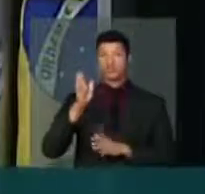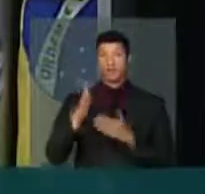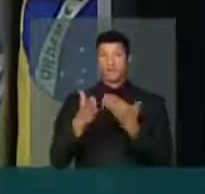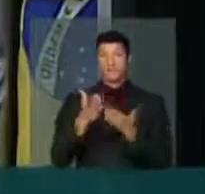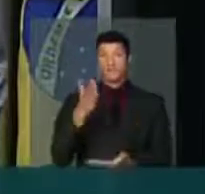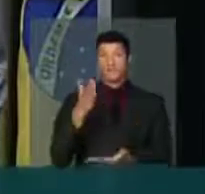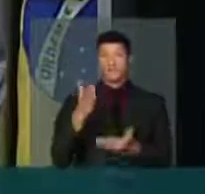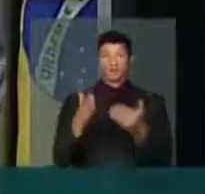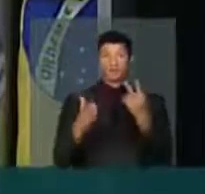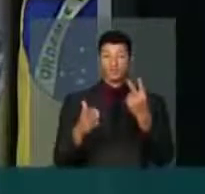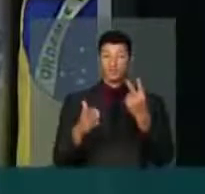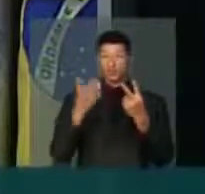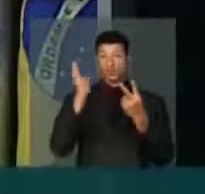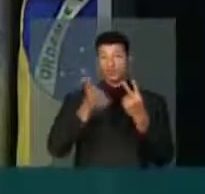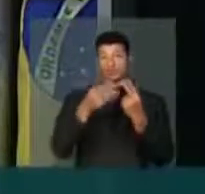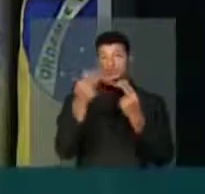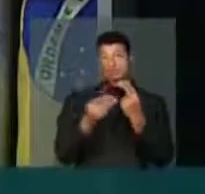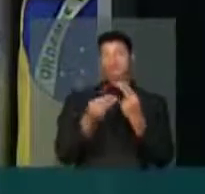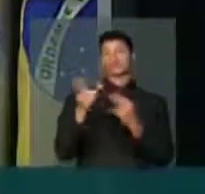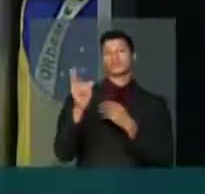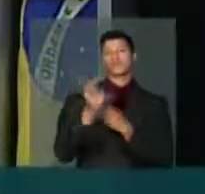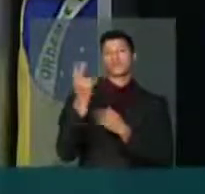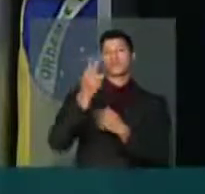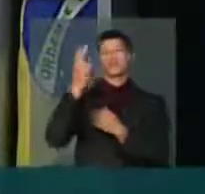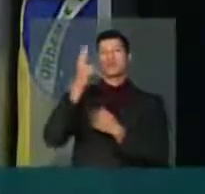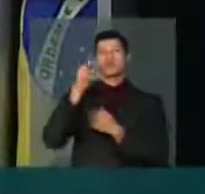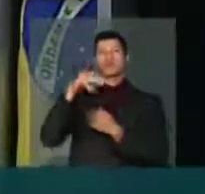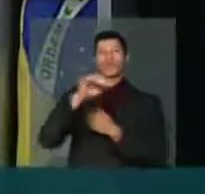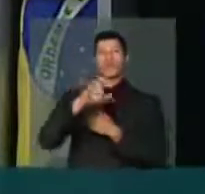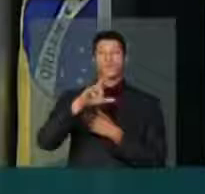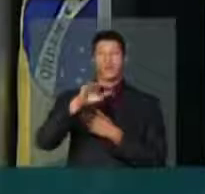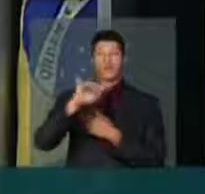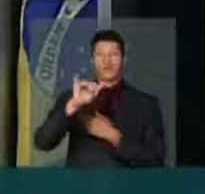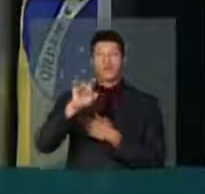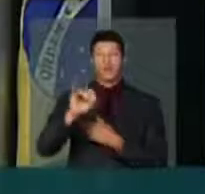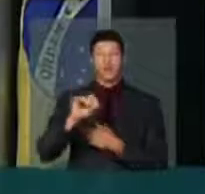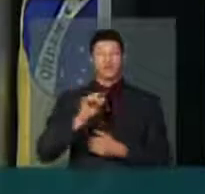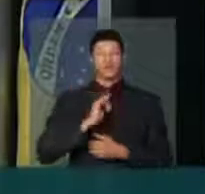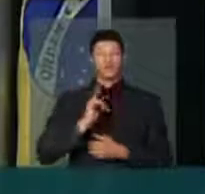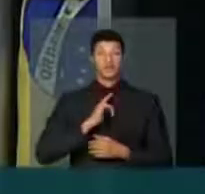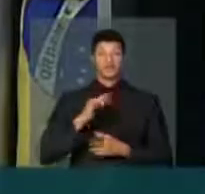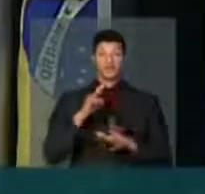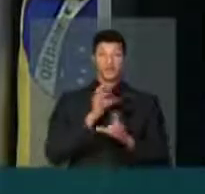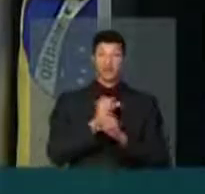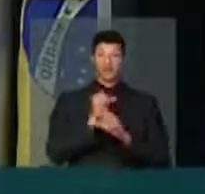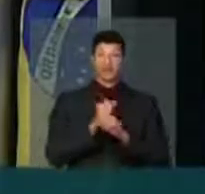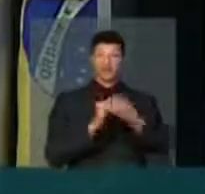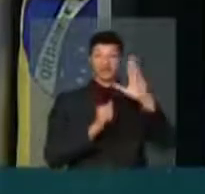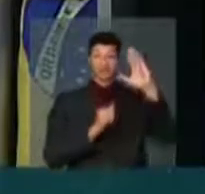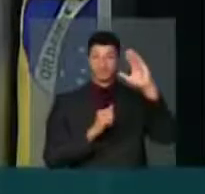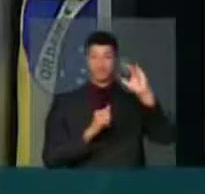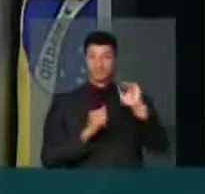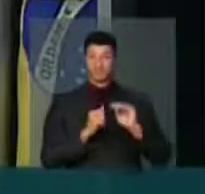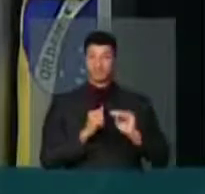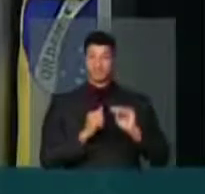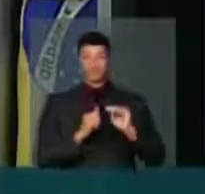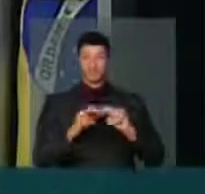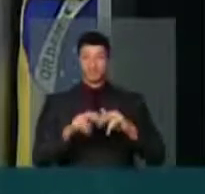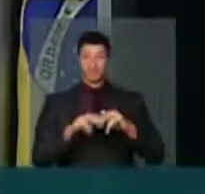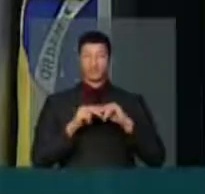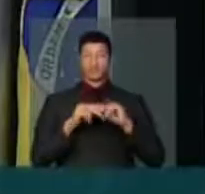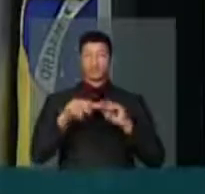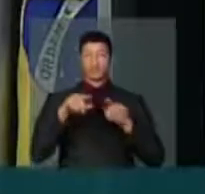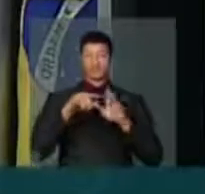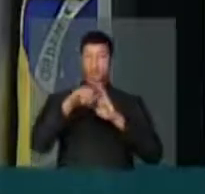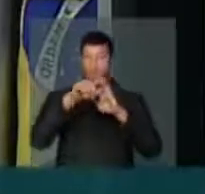perdeu 2/3 do seu valor de mercado e teve sua nota rebaixada por uma